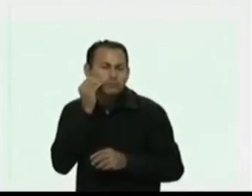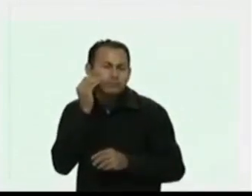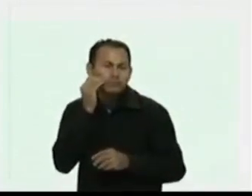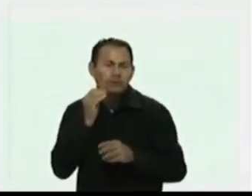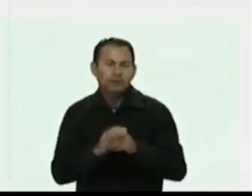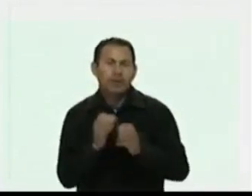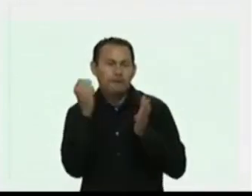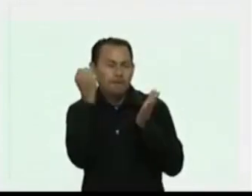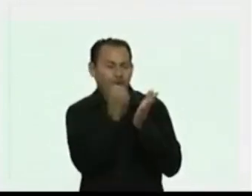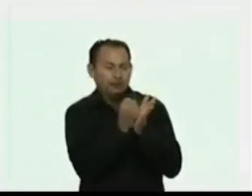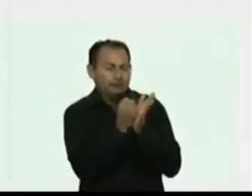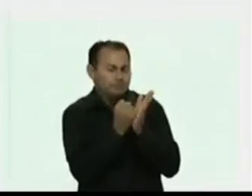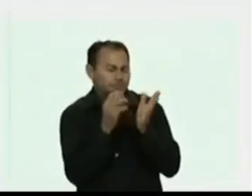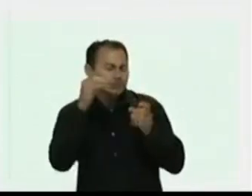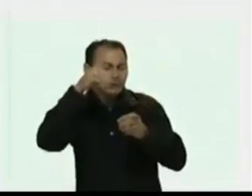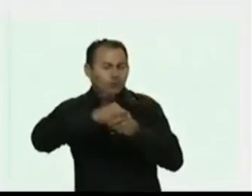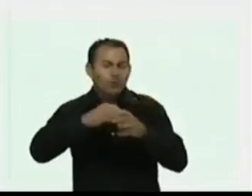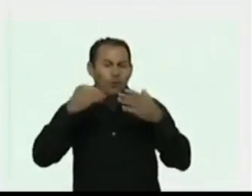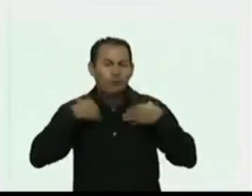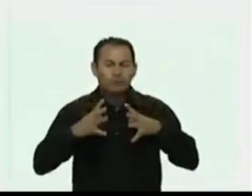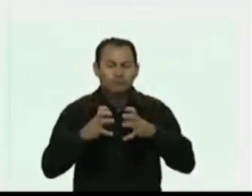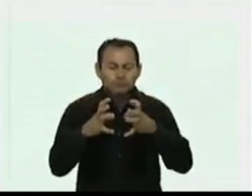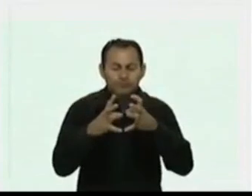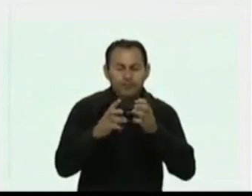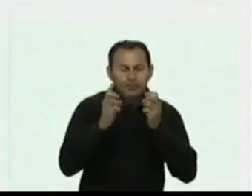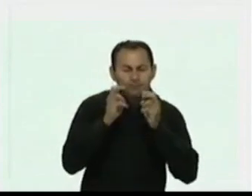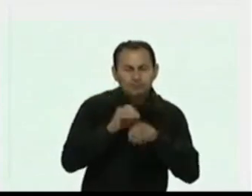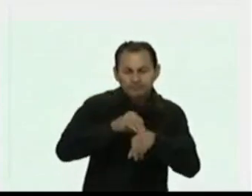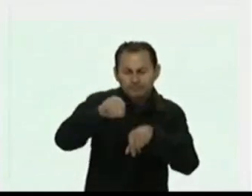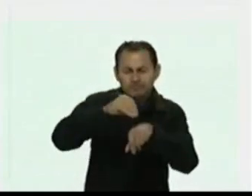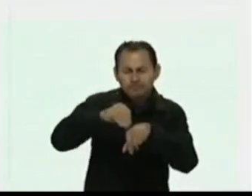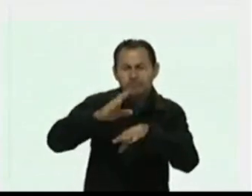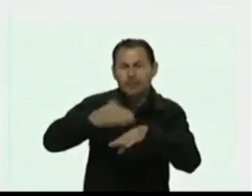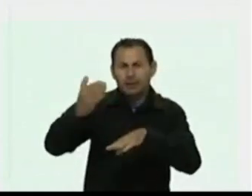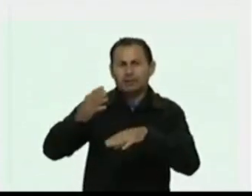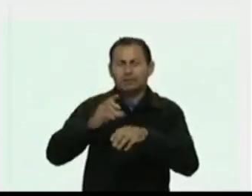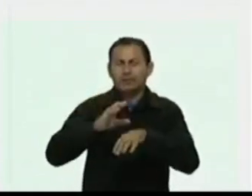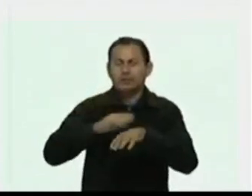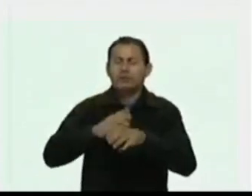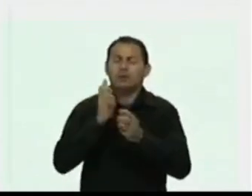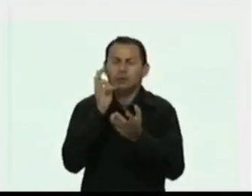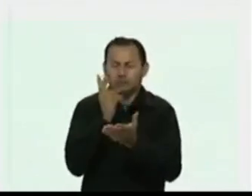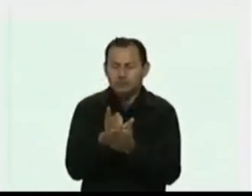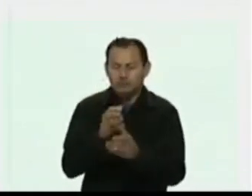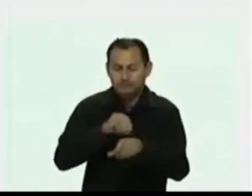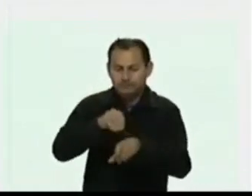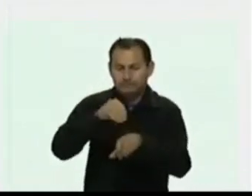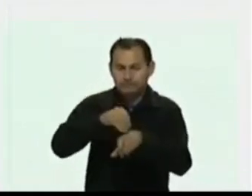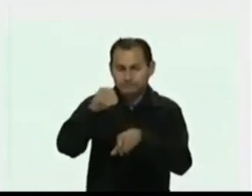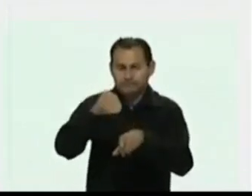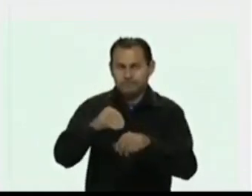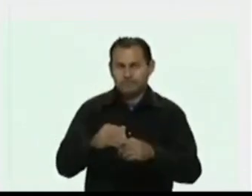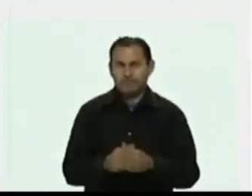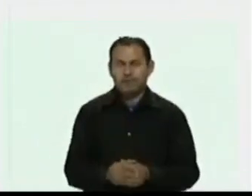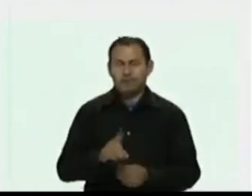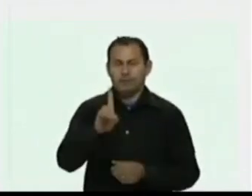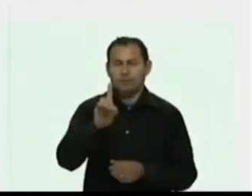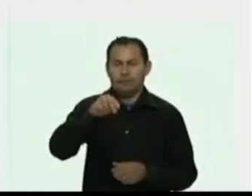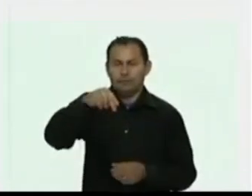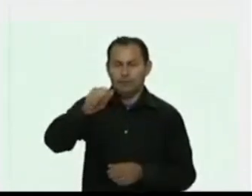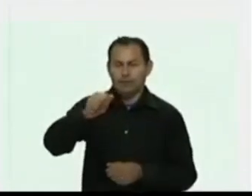essas marcações. E eles perceberam que o que se transmitia mais, o que se transmitia mesmo era o